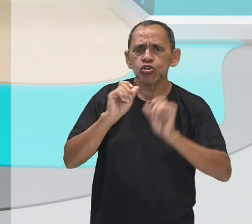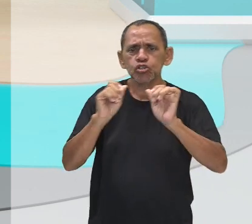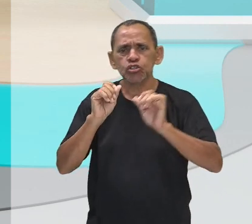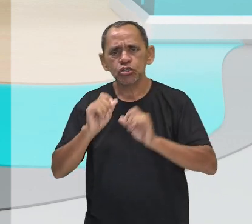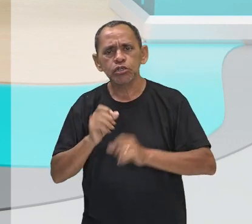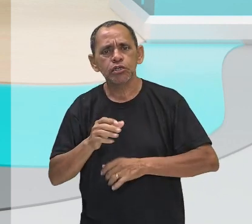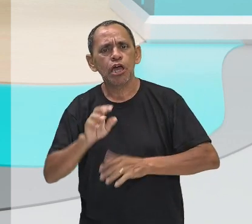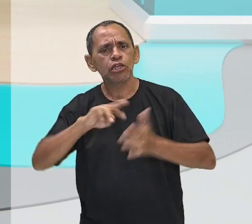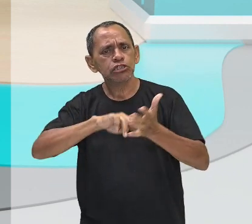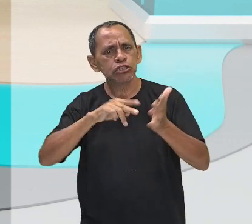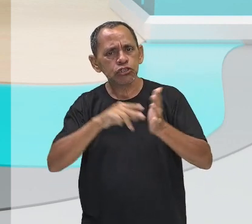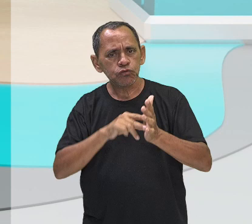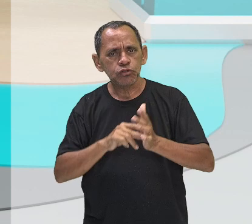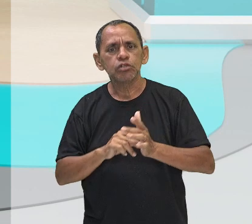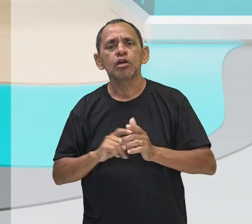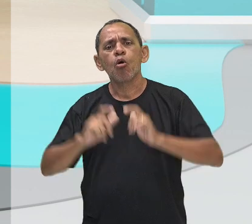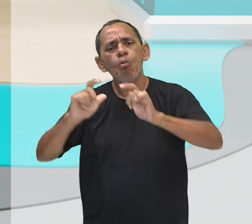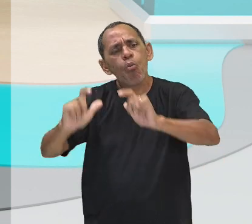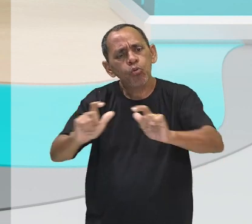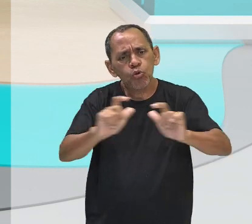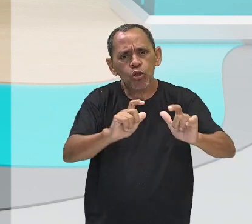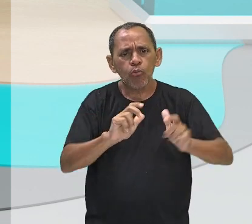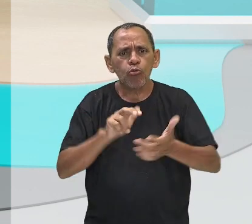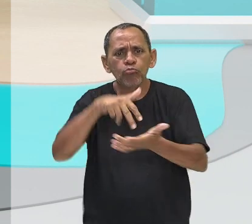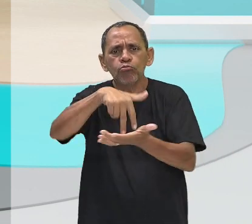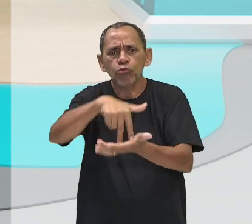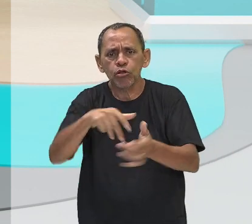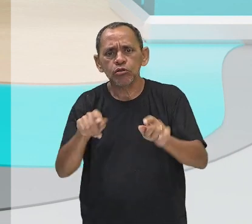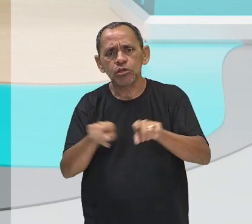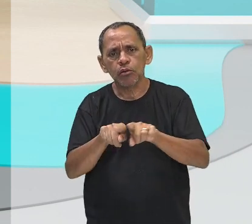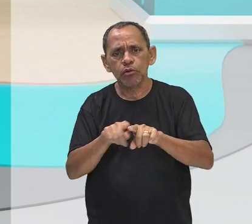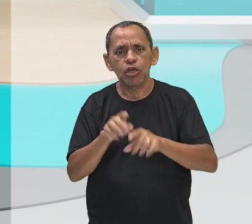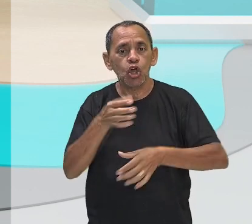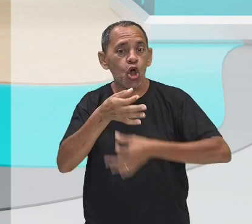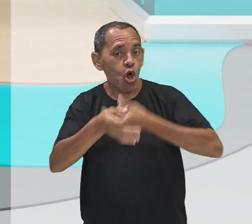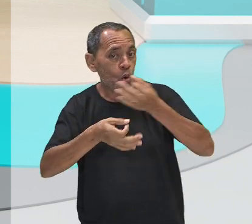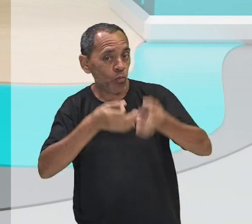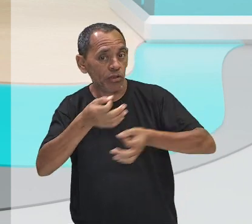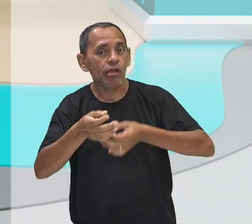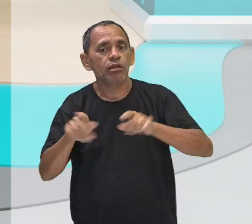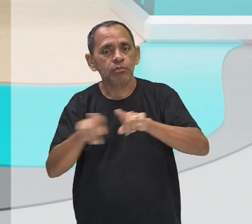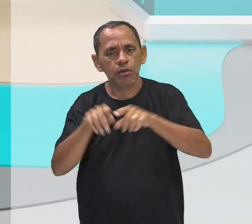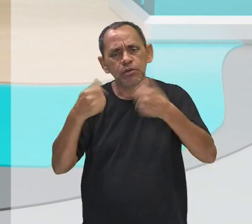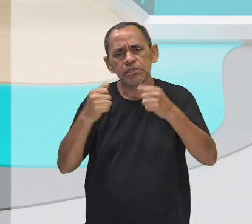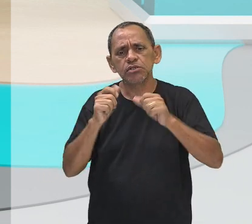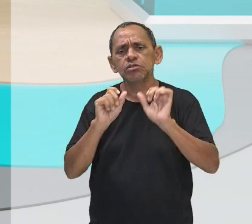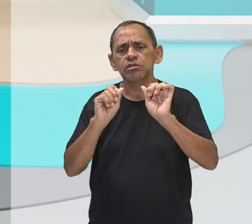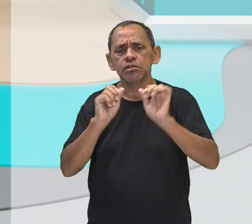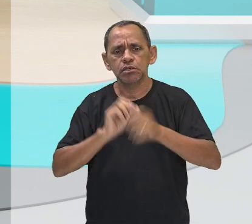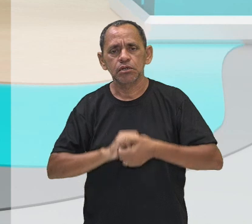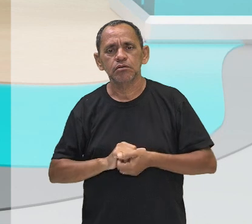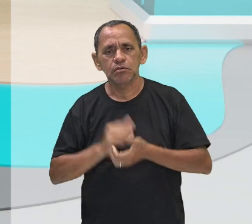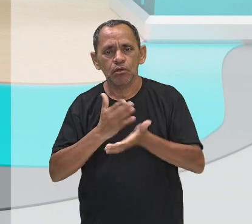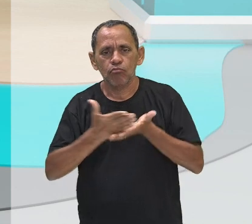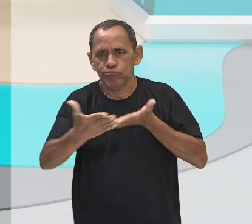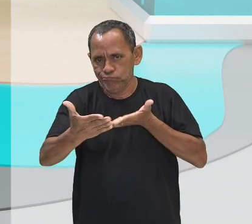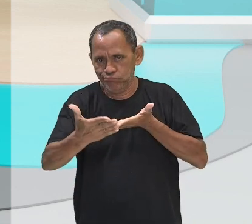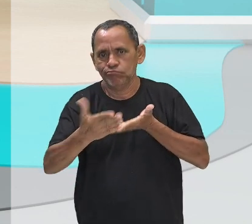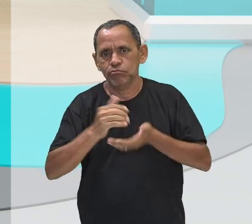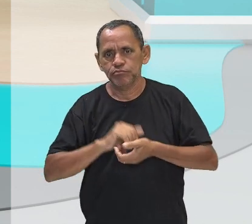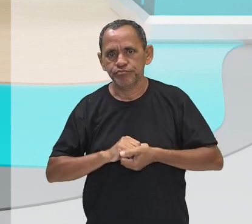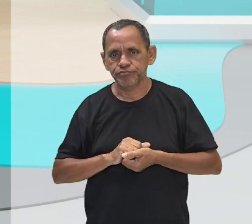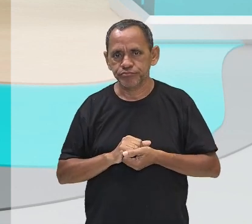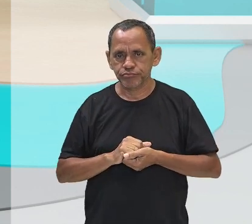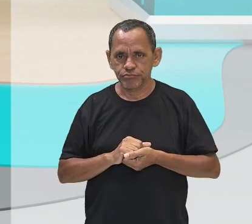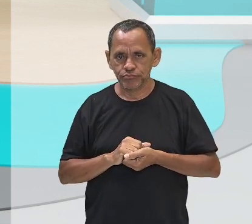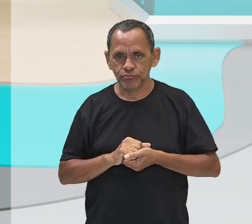é um posicionamento, né, do que é opinar, certo? A gente precisa, a partir de agora, né, nós estamos